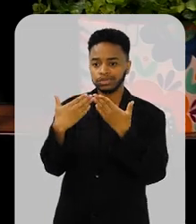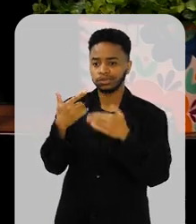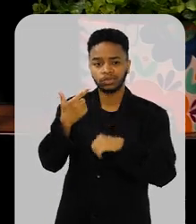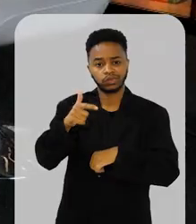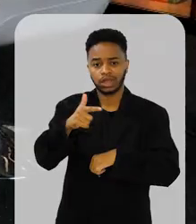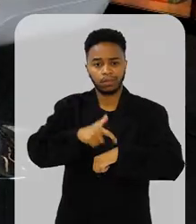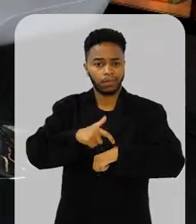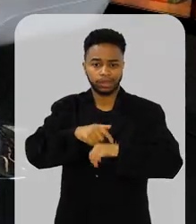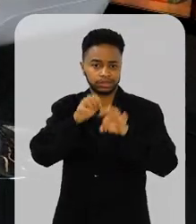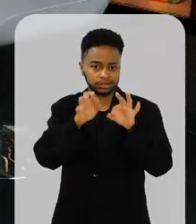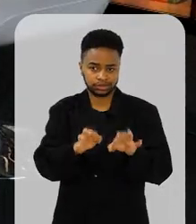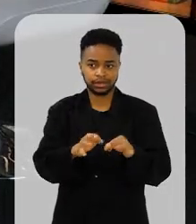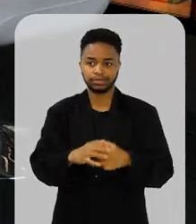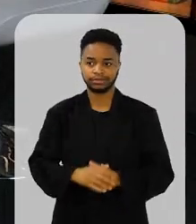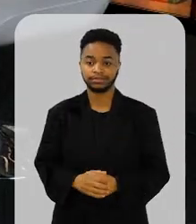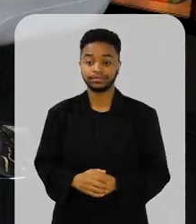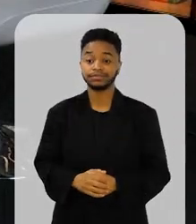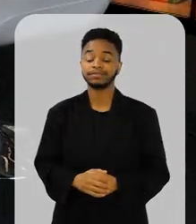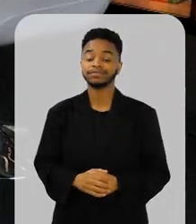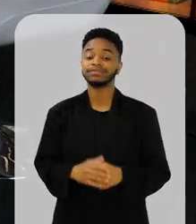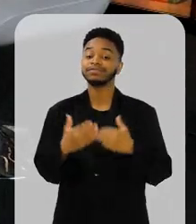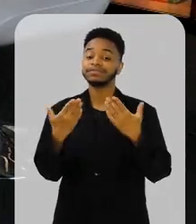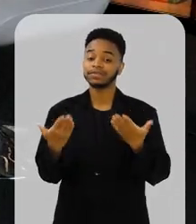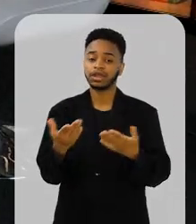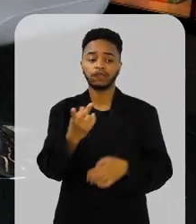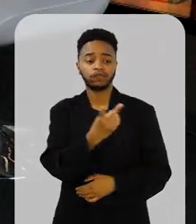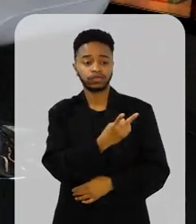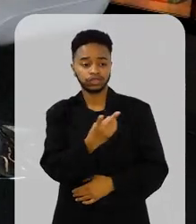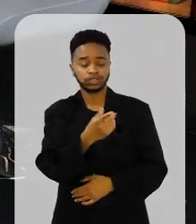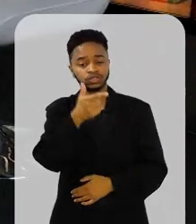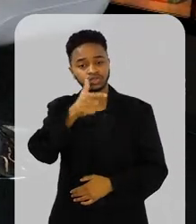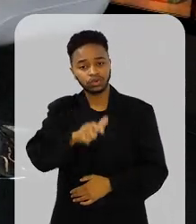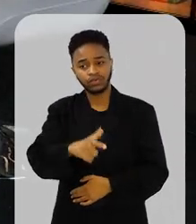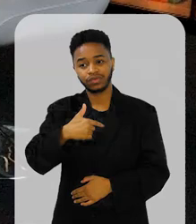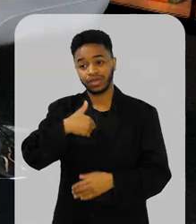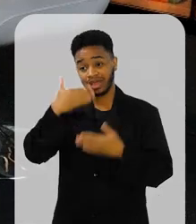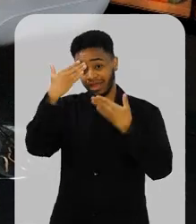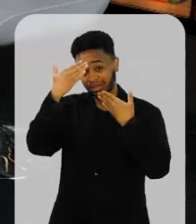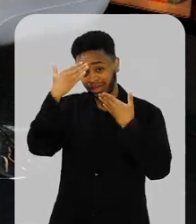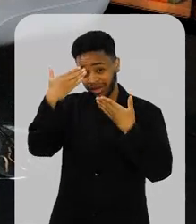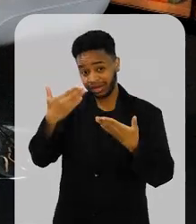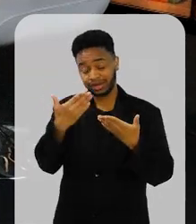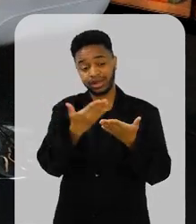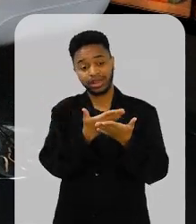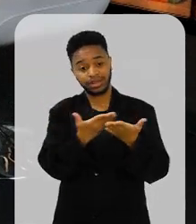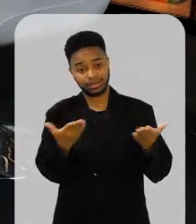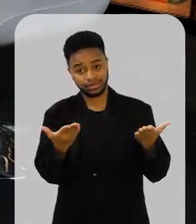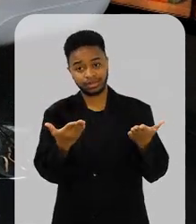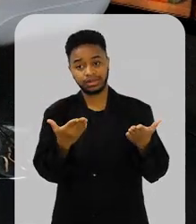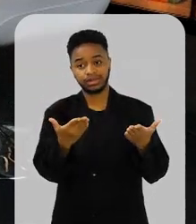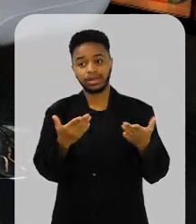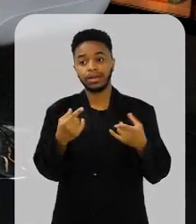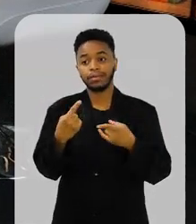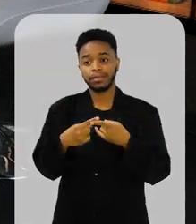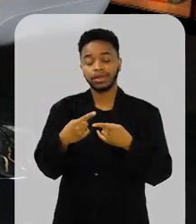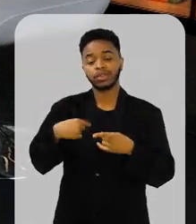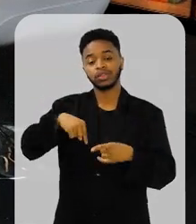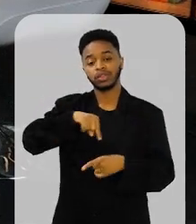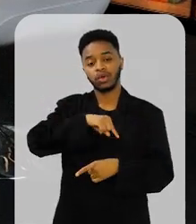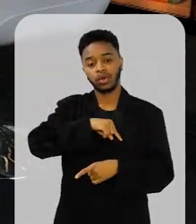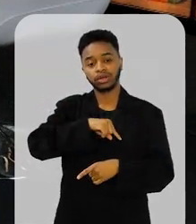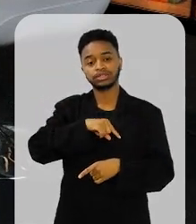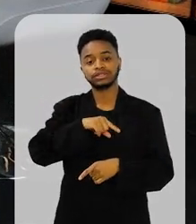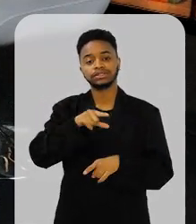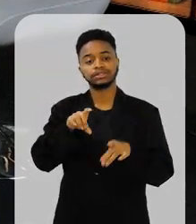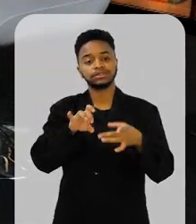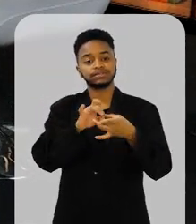Não tem hora, né, doutora Fátima? Não tem hora. Então, doutora Fátima e doutora Sandra, mais uma vez, muito obrigada. Obrigado. O Toda Mulher e a TV